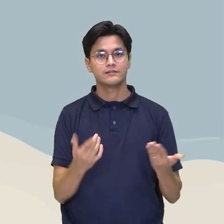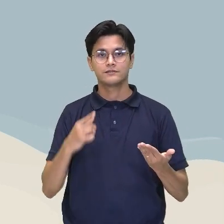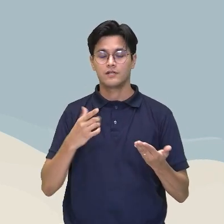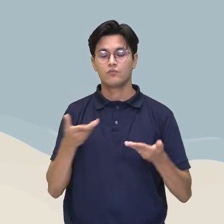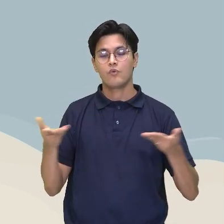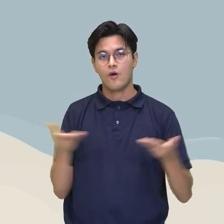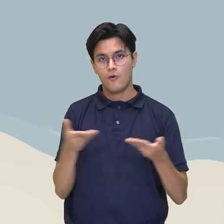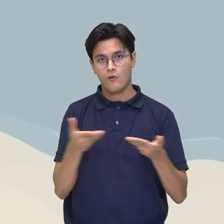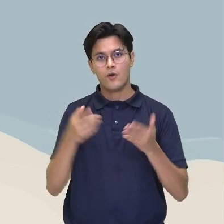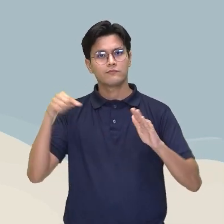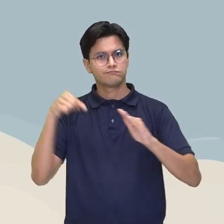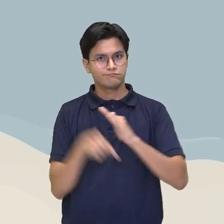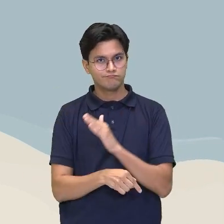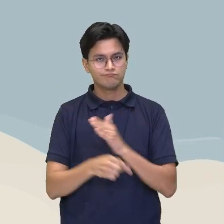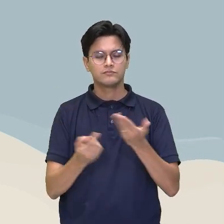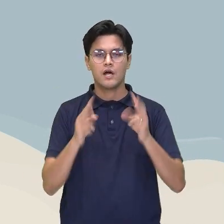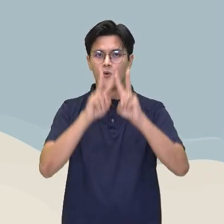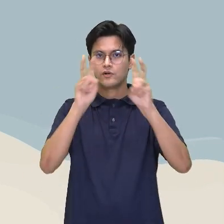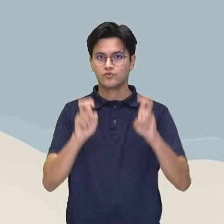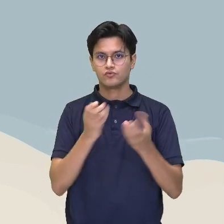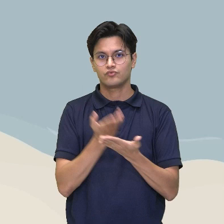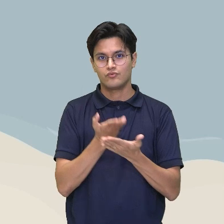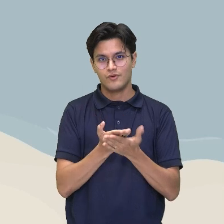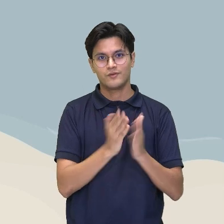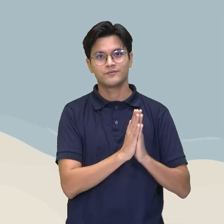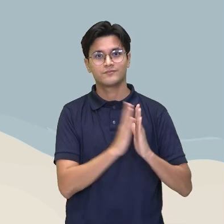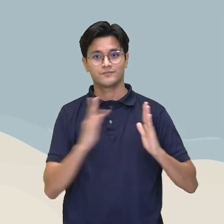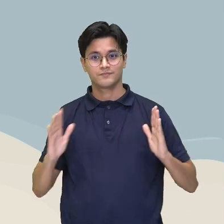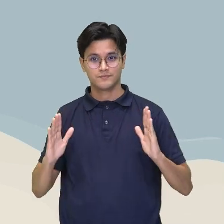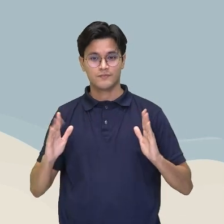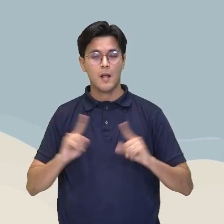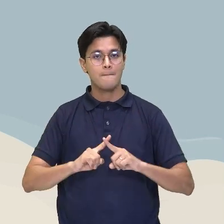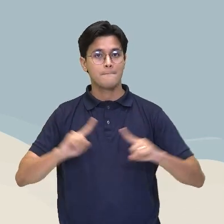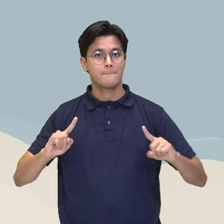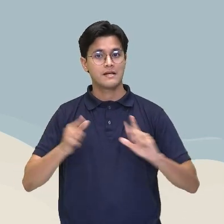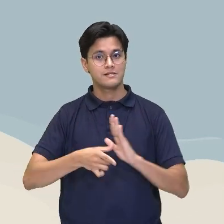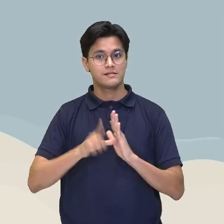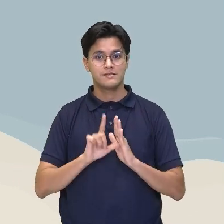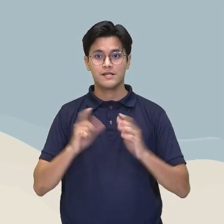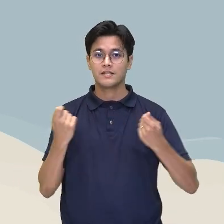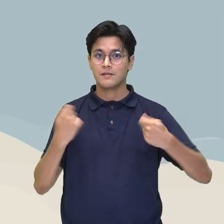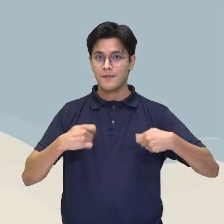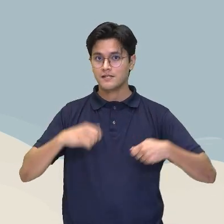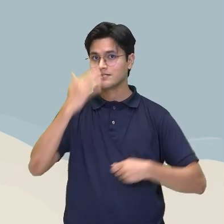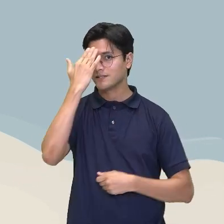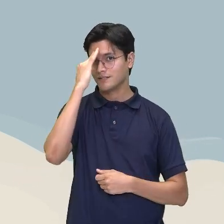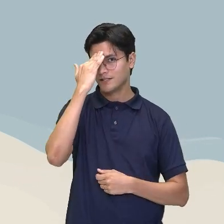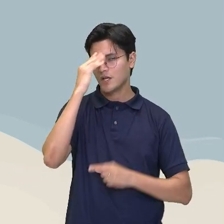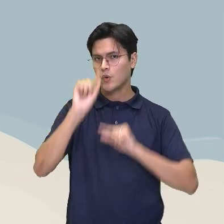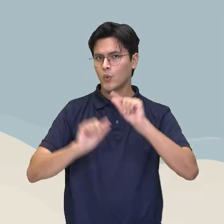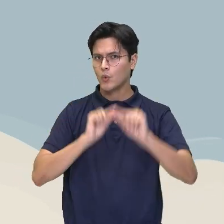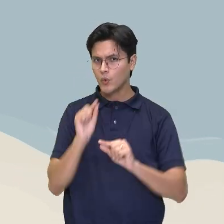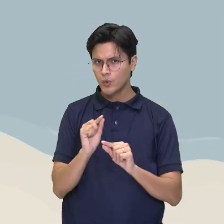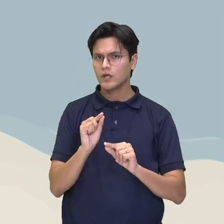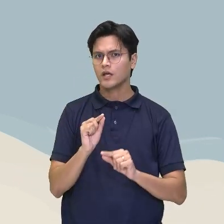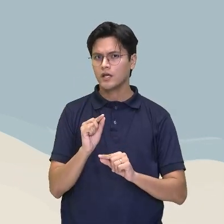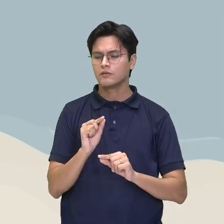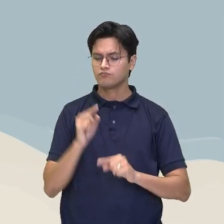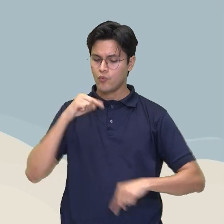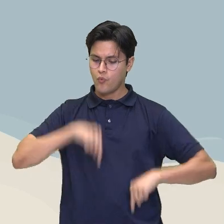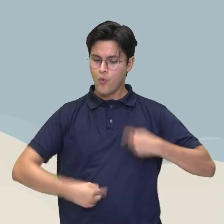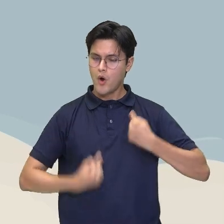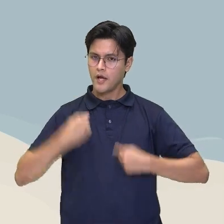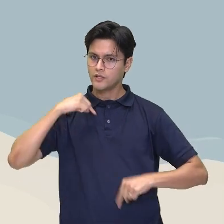vai aprofundar a nossa aula de hoje. Mas antes a gente precisa entender que o nosso organismo, ele também é uma espécie de